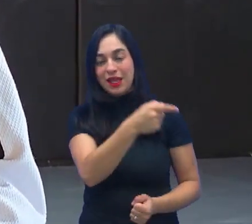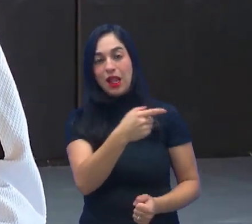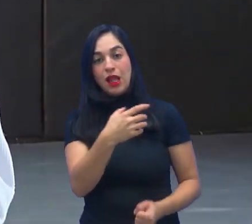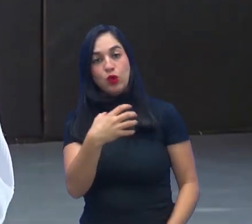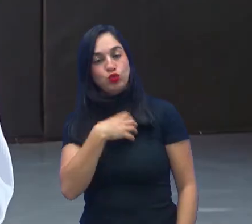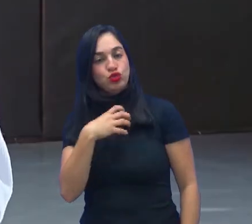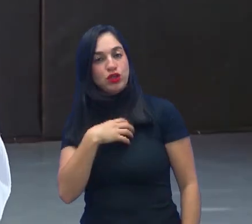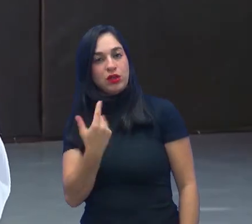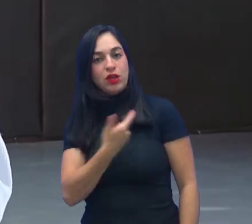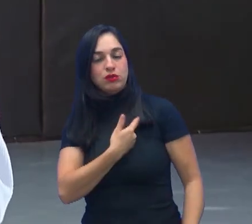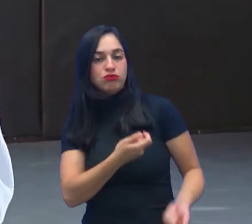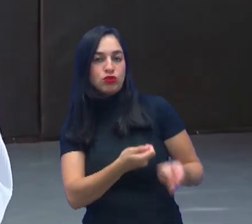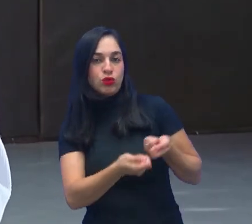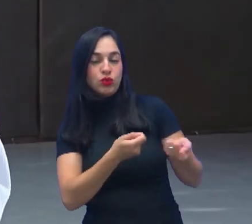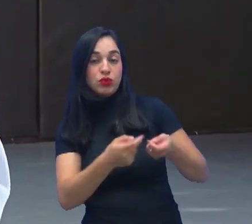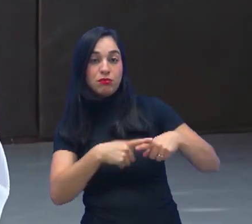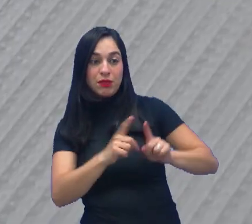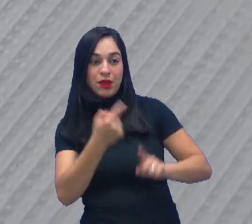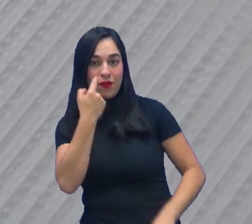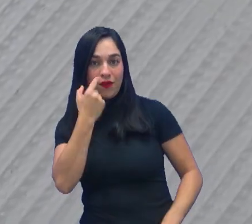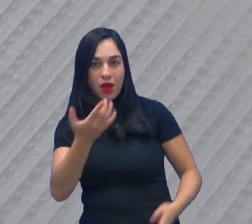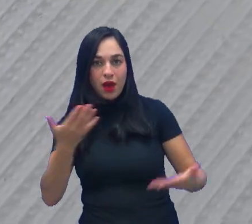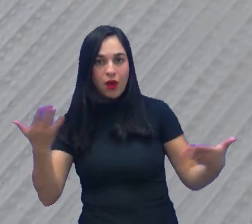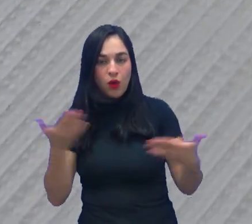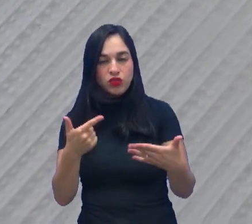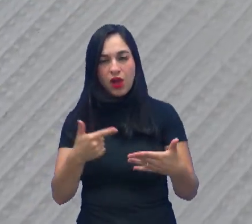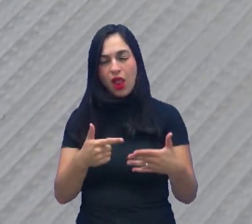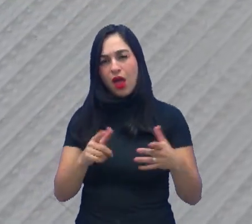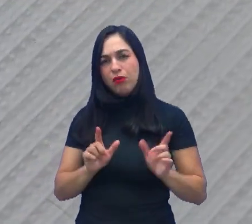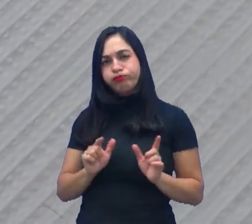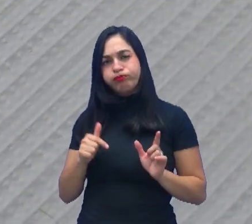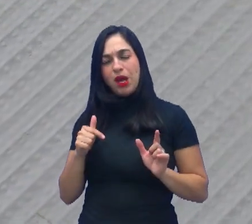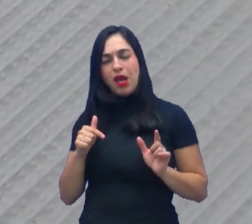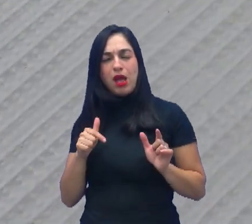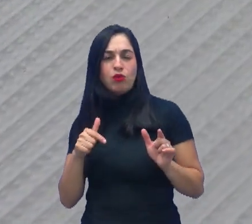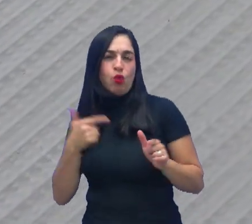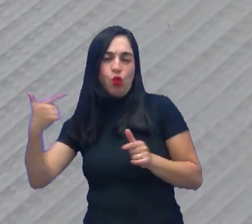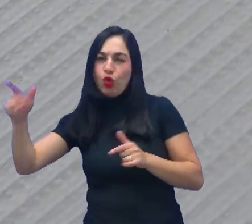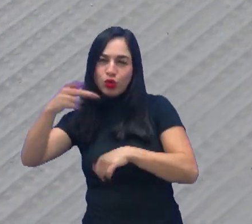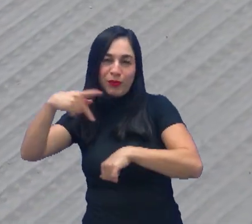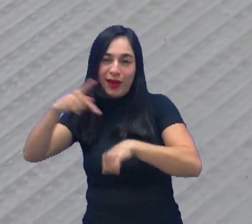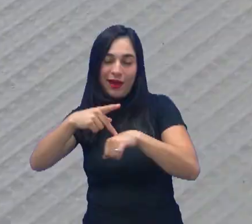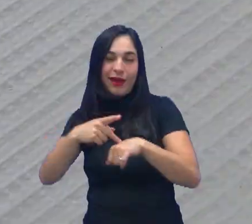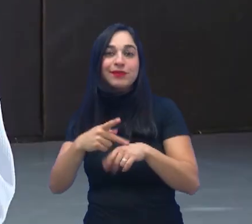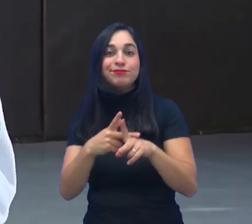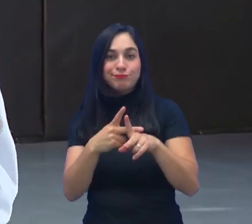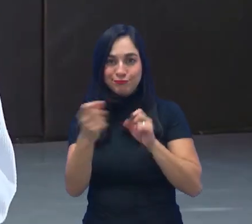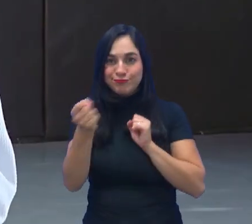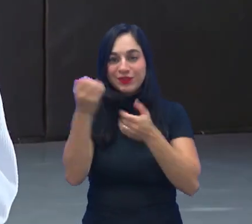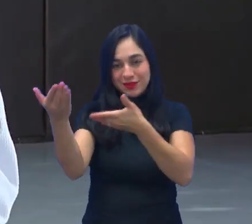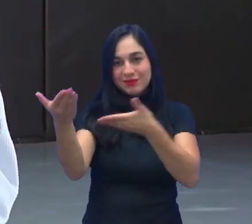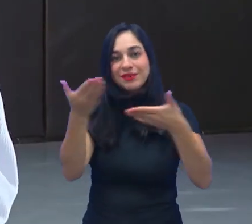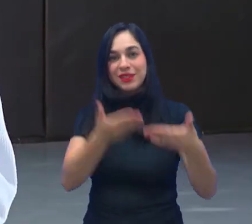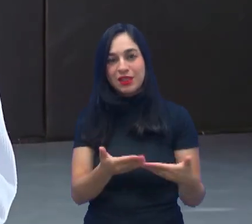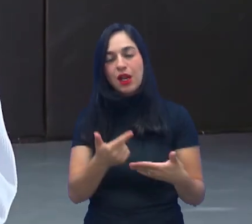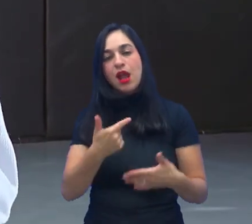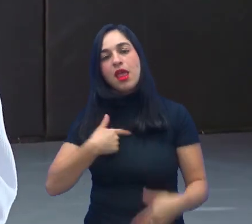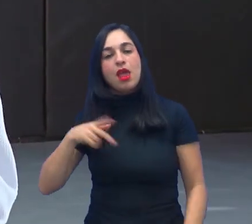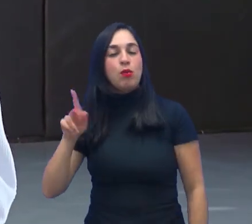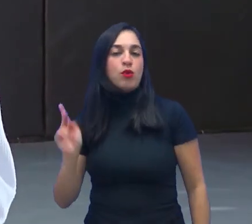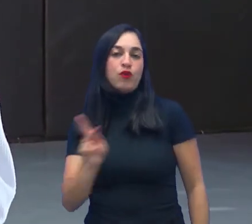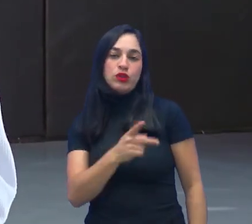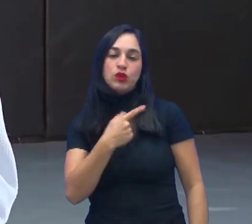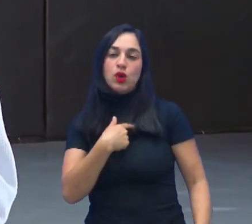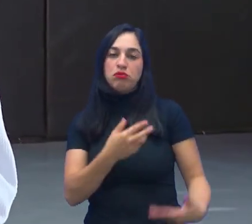treino. E ver o resultado dela hoje, lutando fora do país, trazendo essa medalha, é uma alegria muito grande. Como professor, como responsável pela